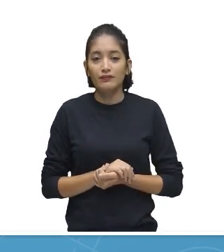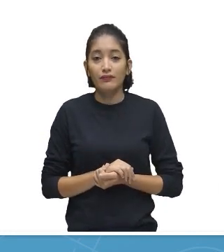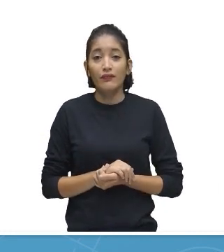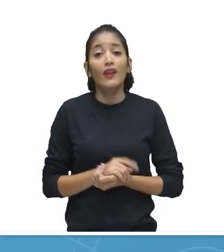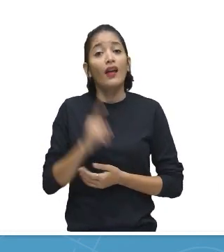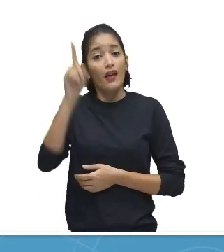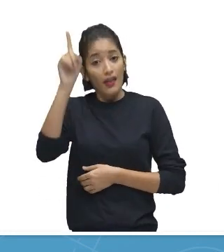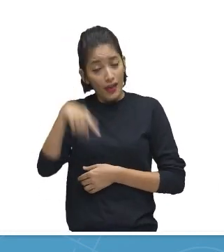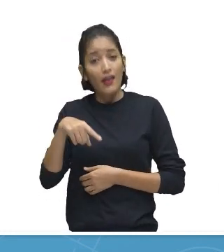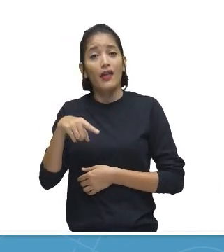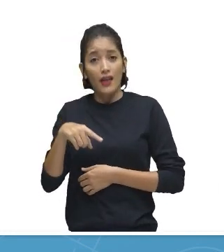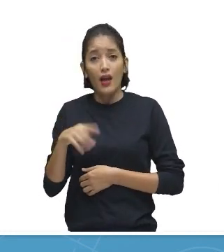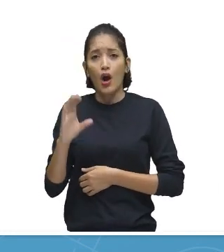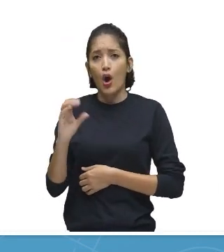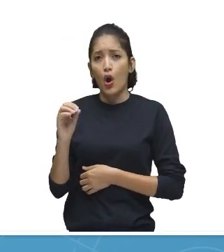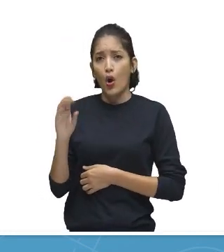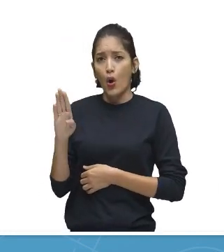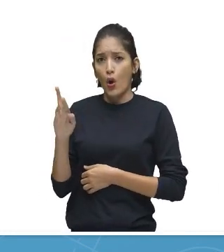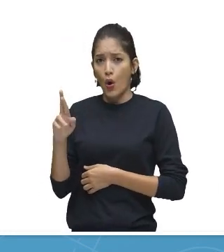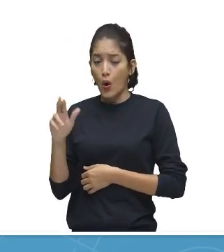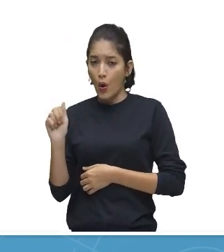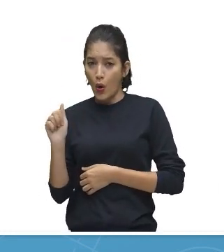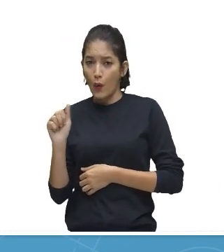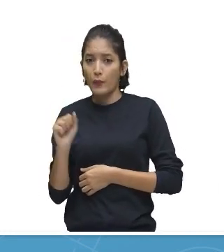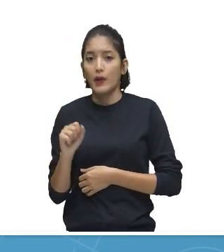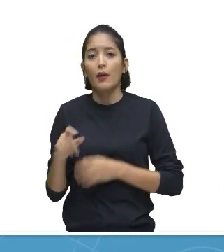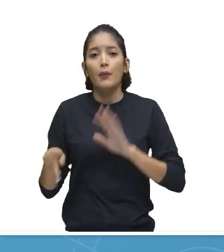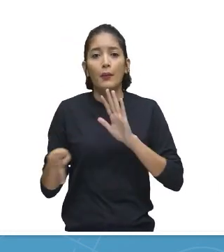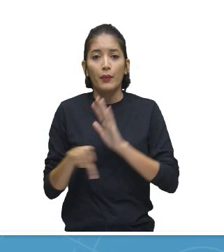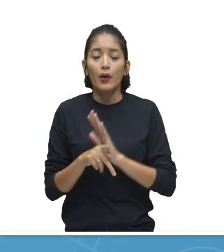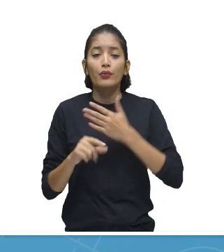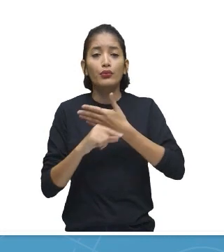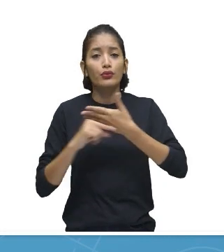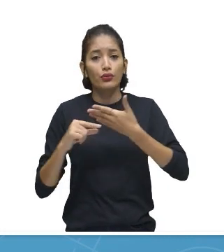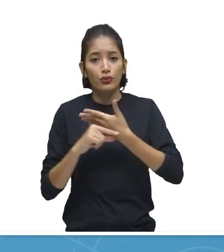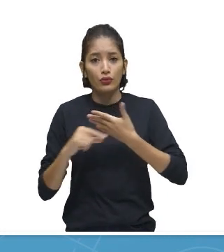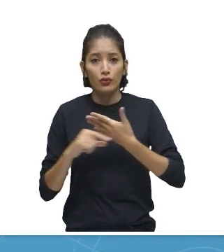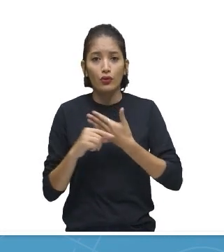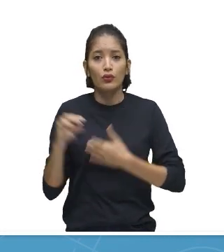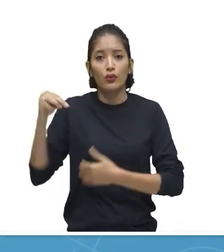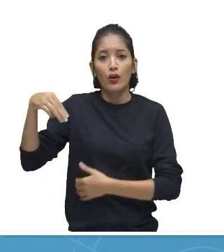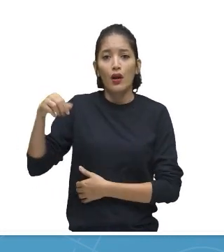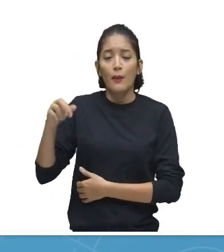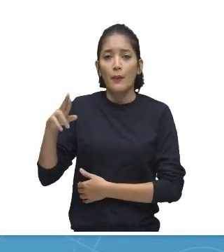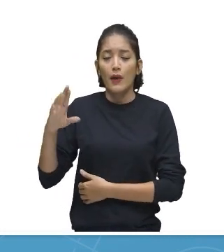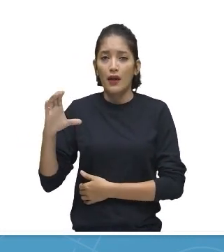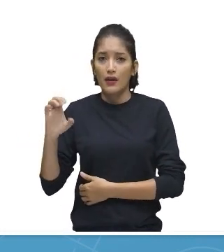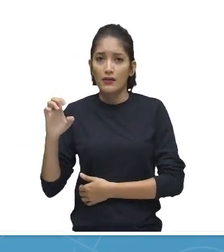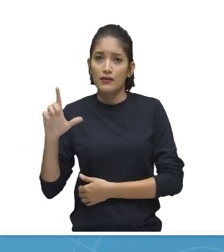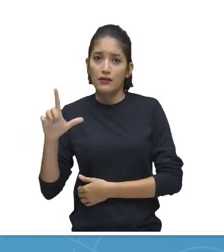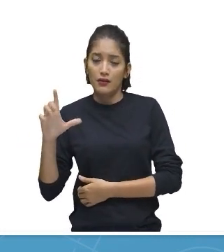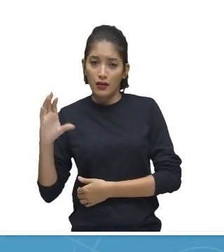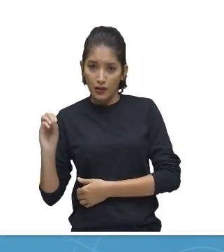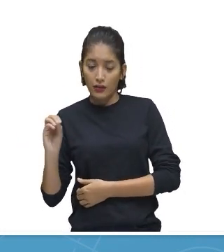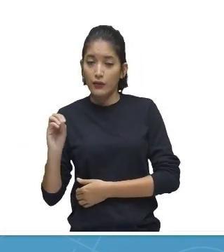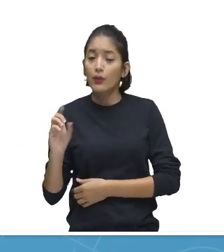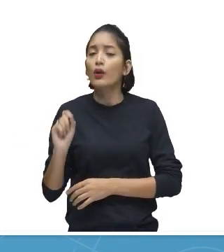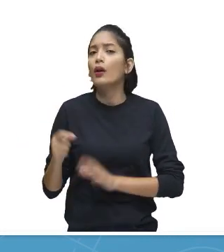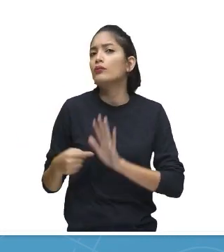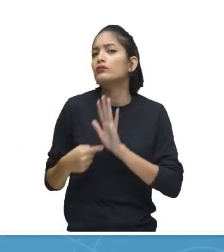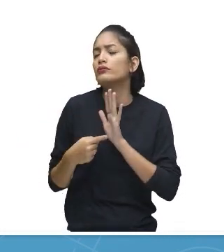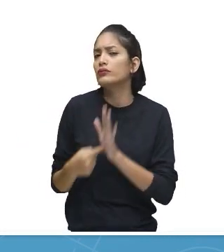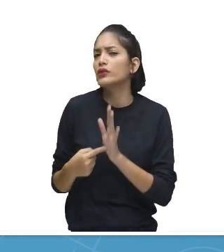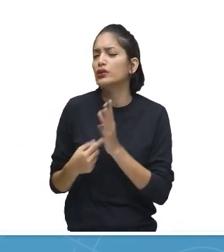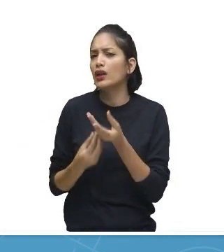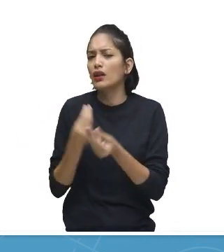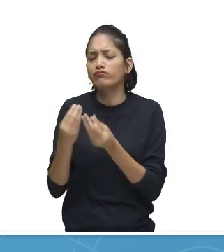gente, é uma obra chamada de A Fonte, de Marcel Duchamp, que ele já foi um artista que ele quis mostrar, desconstruir